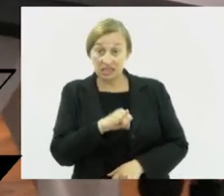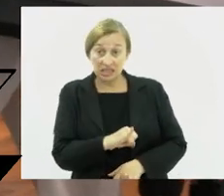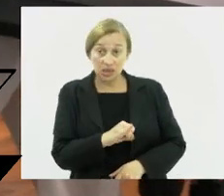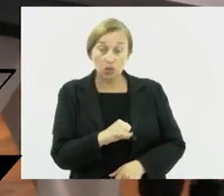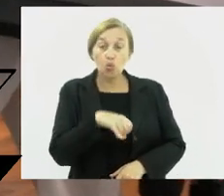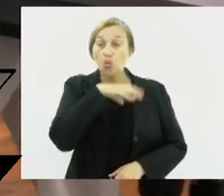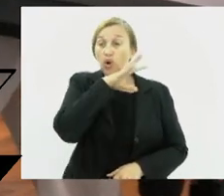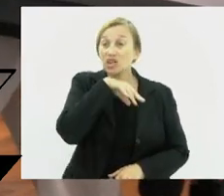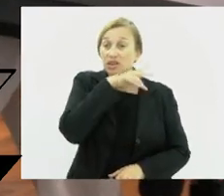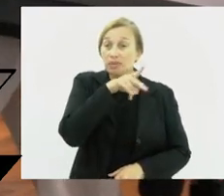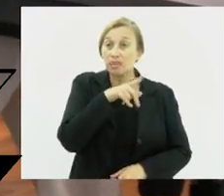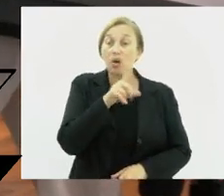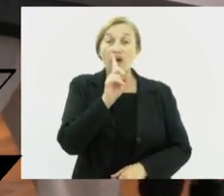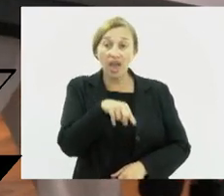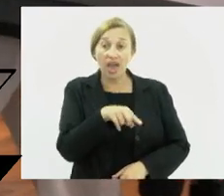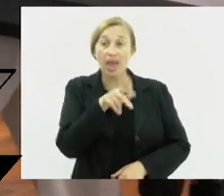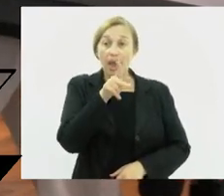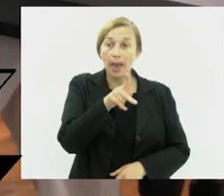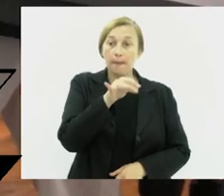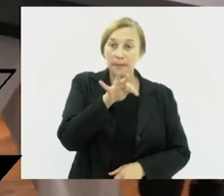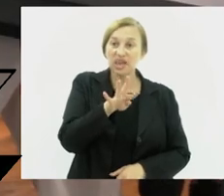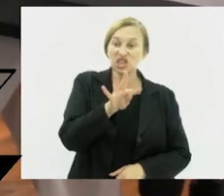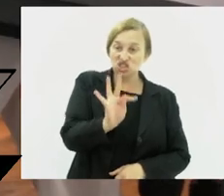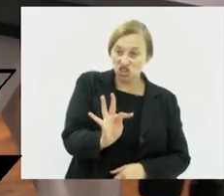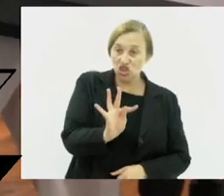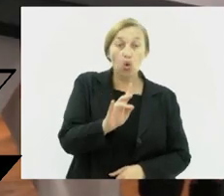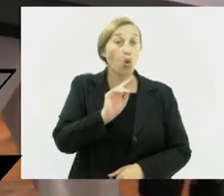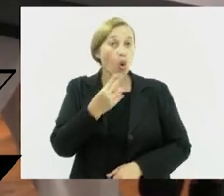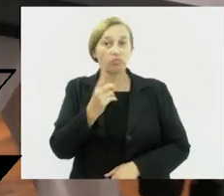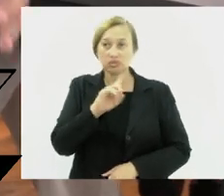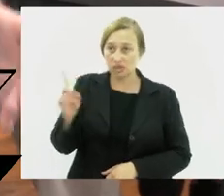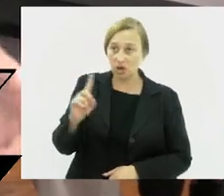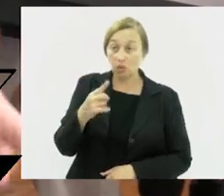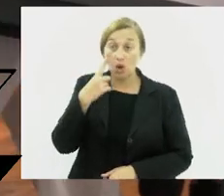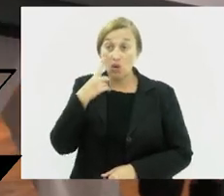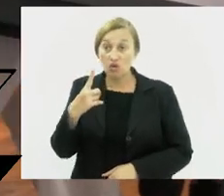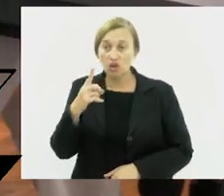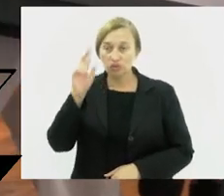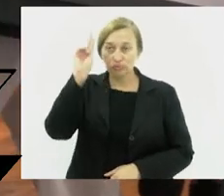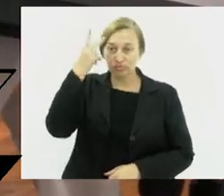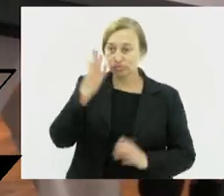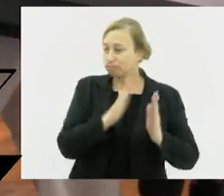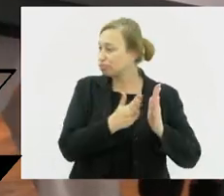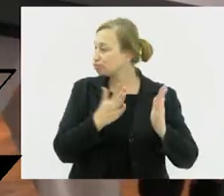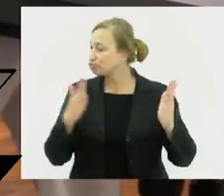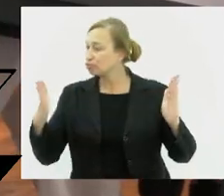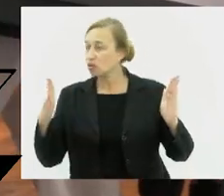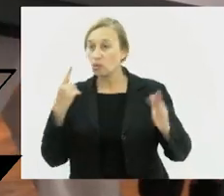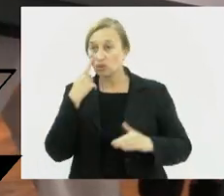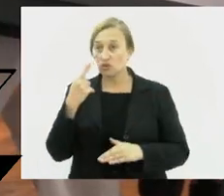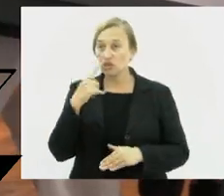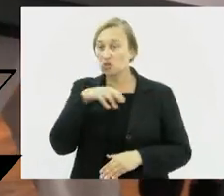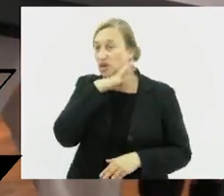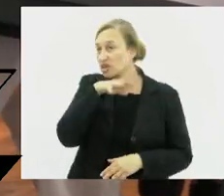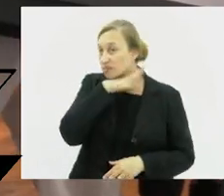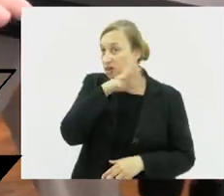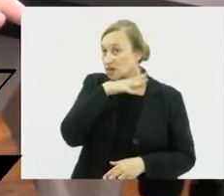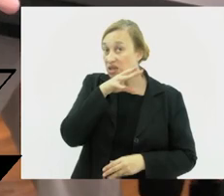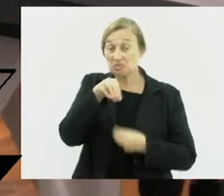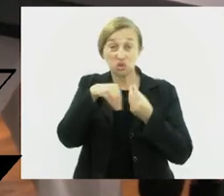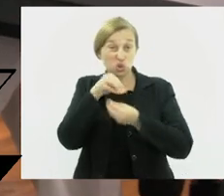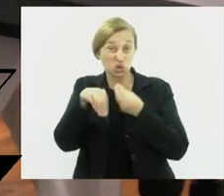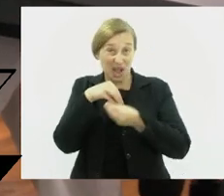Eu vejo um abismo morfológico, histórico, quando eu vejo animais que são